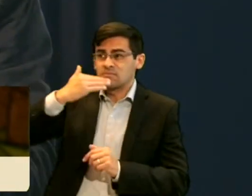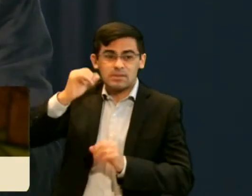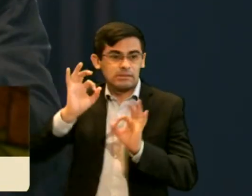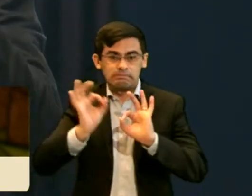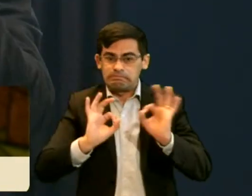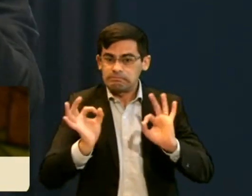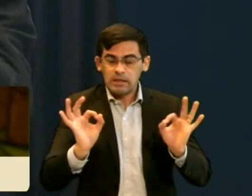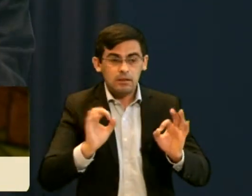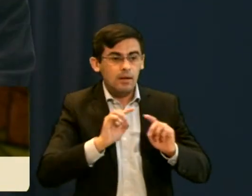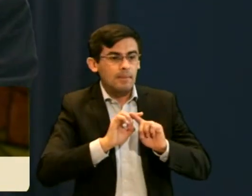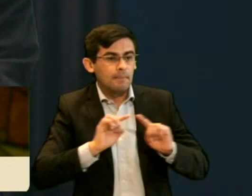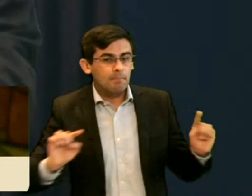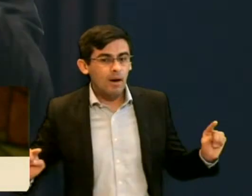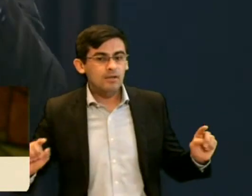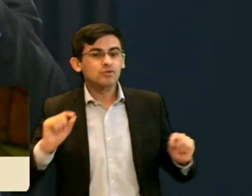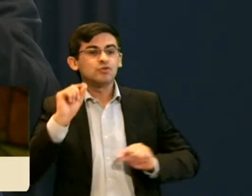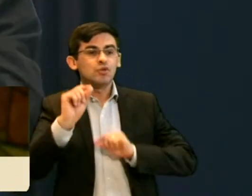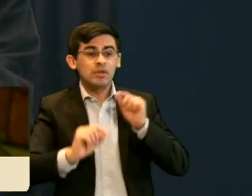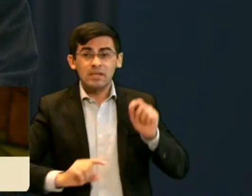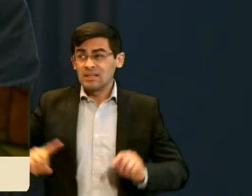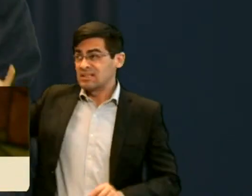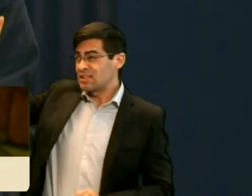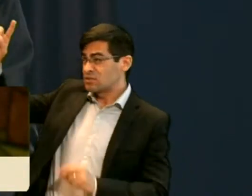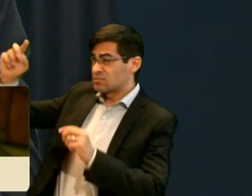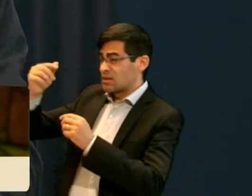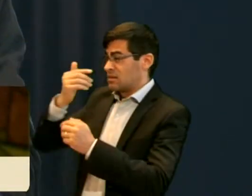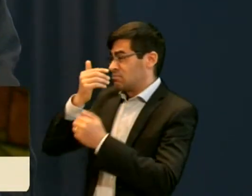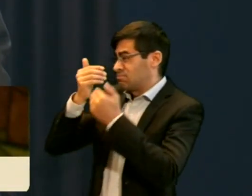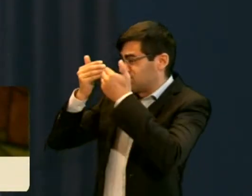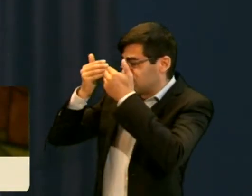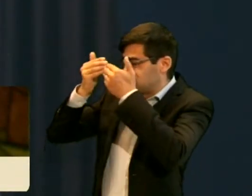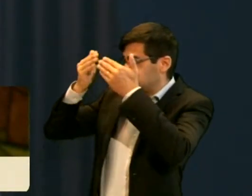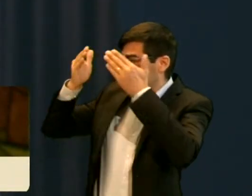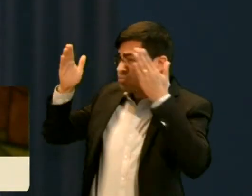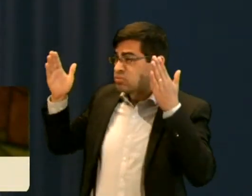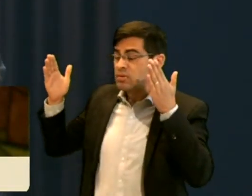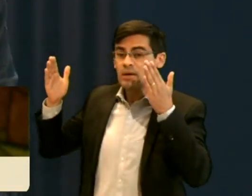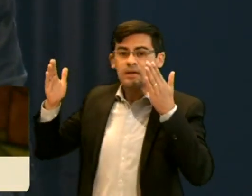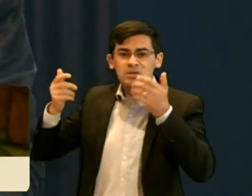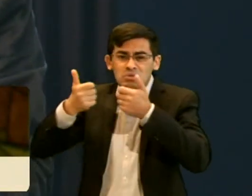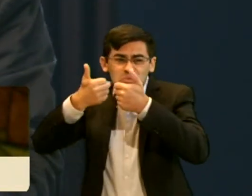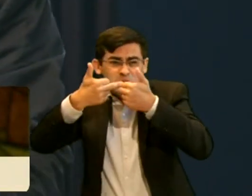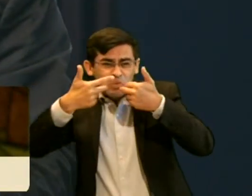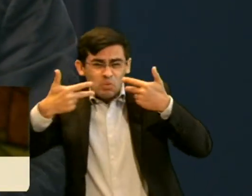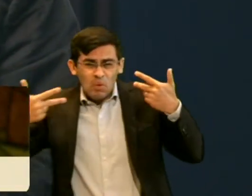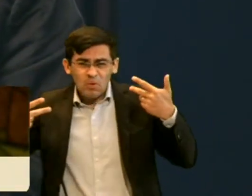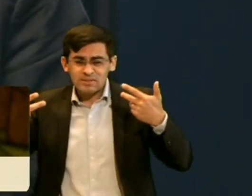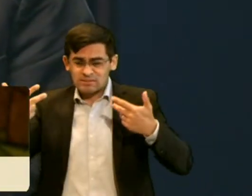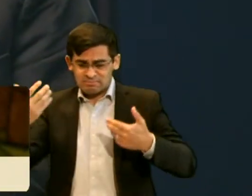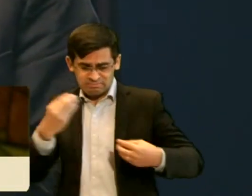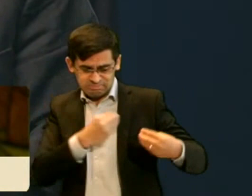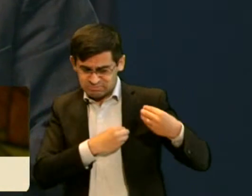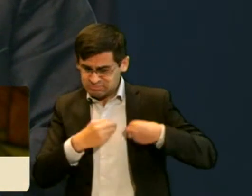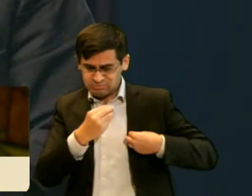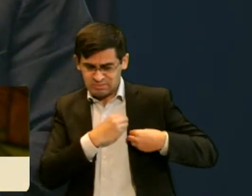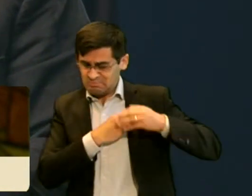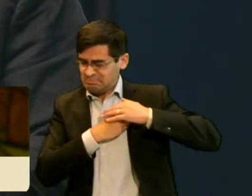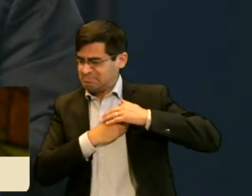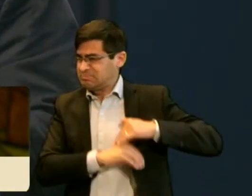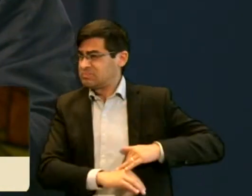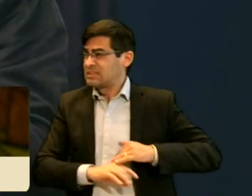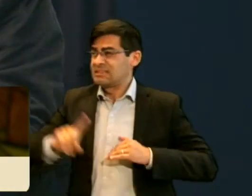pediste, mas abriste os meus ouvidos. Holocaustos e ofertas pelo pecado